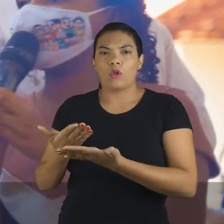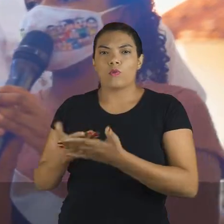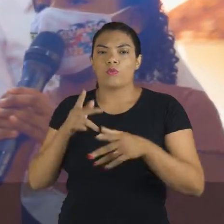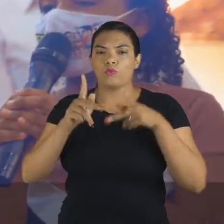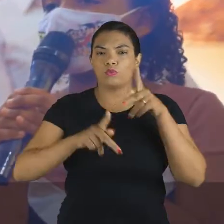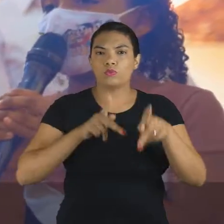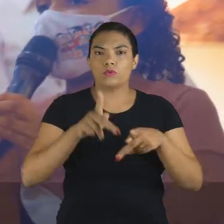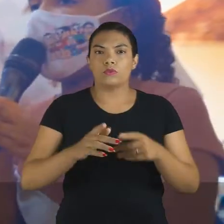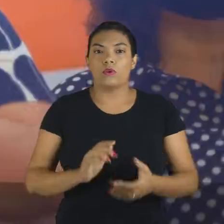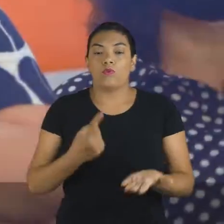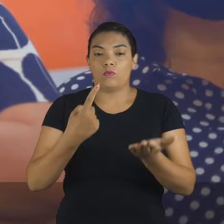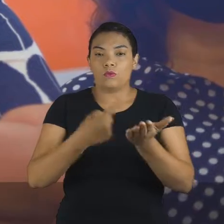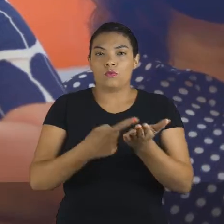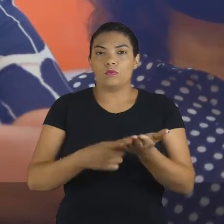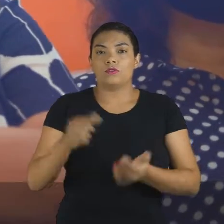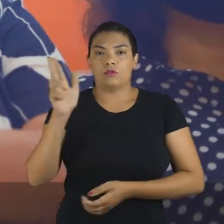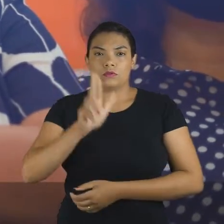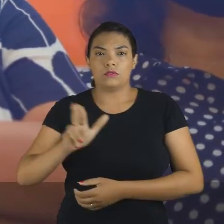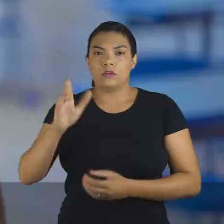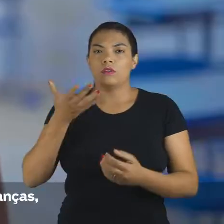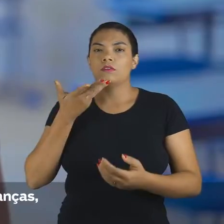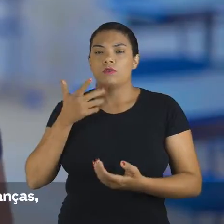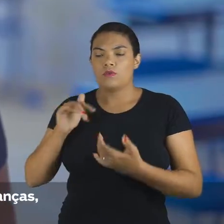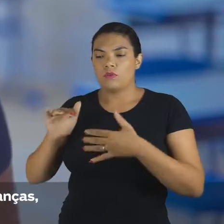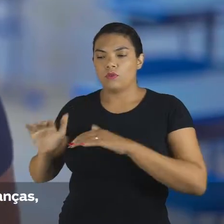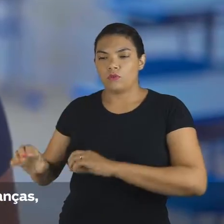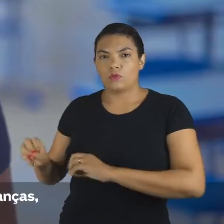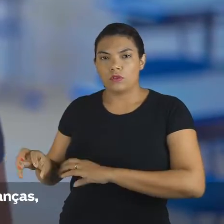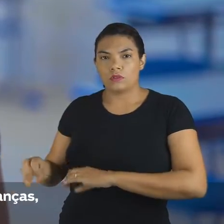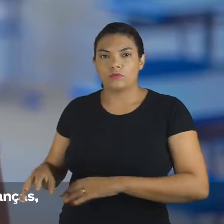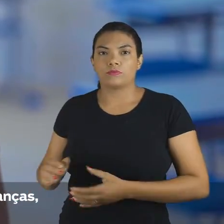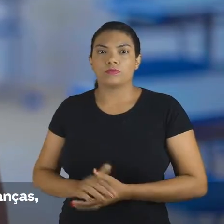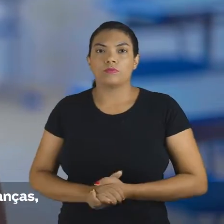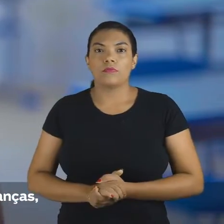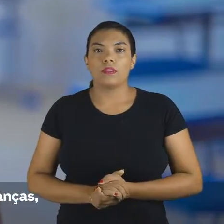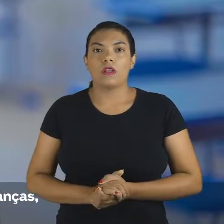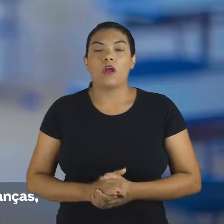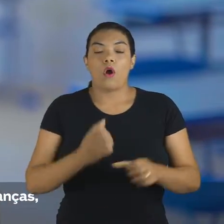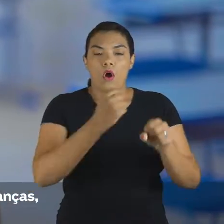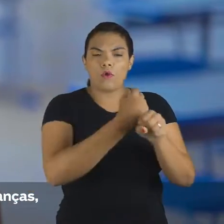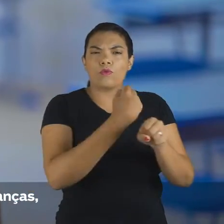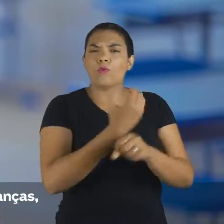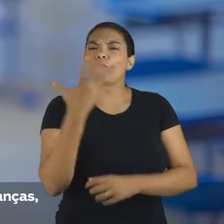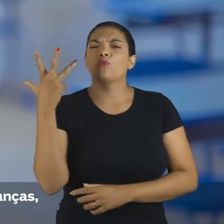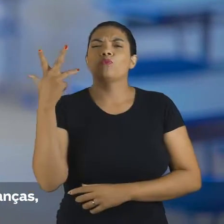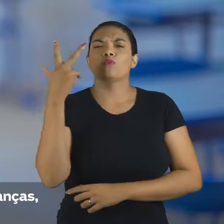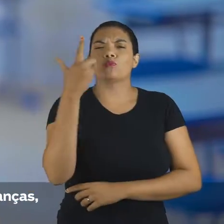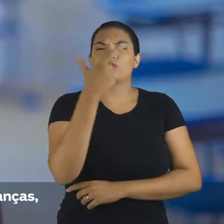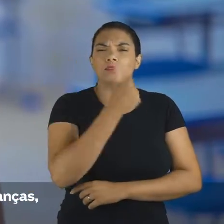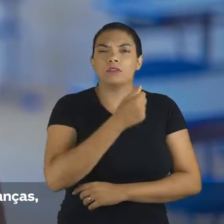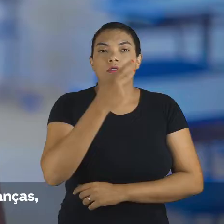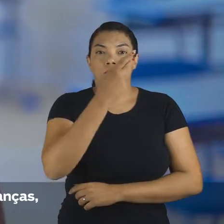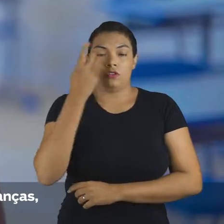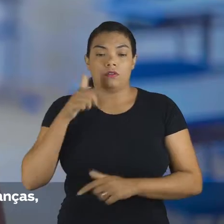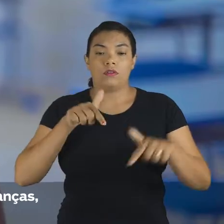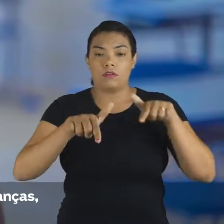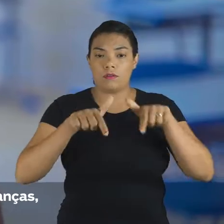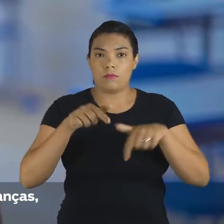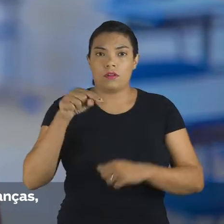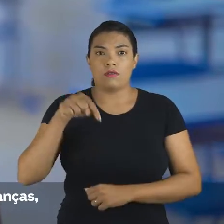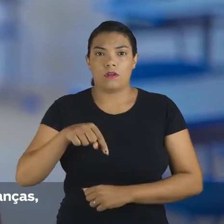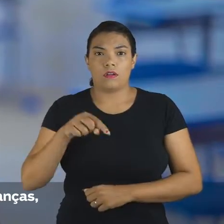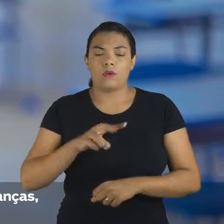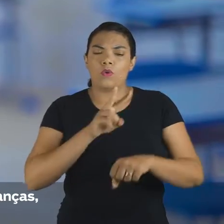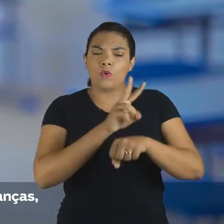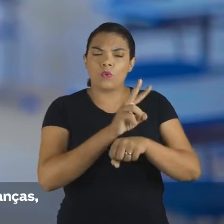Isso mostra o compromisso da Luziânia com a educação. Foi uma reforma muito bonita. Os servidores